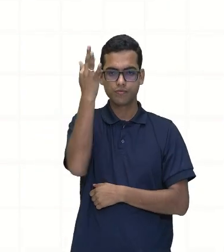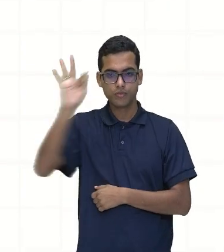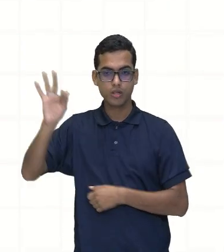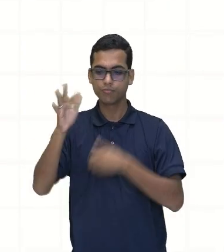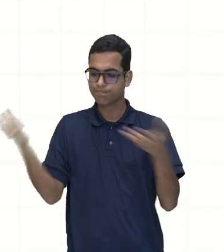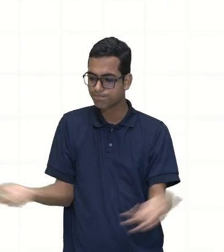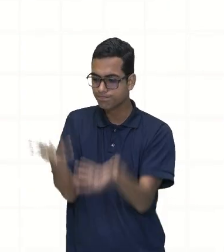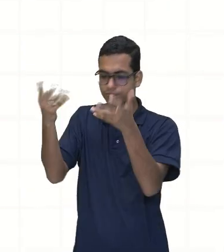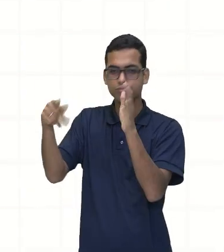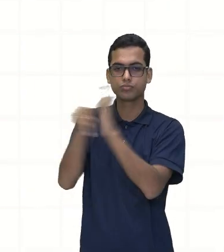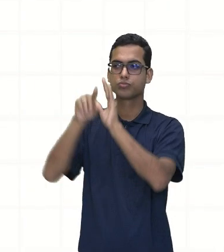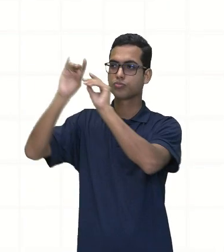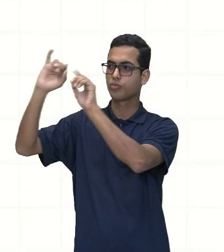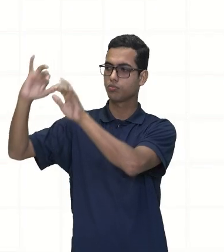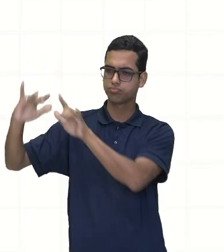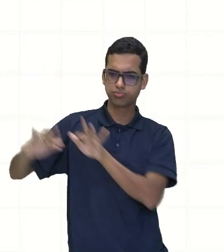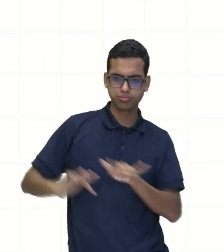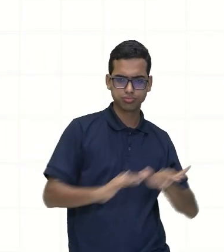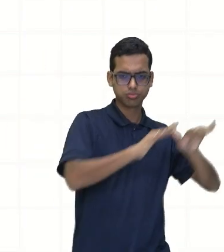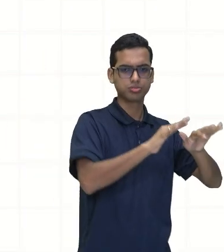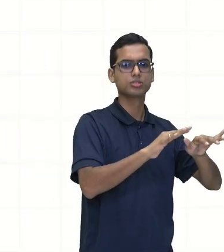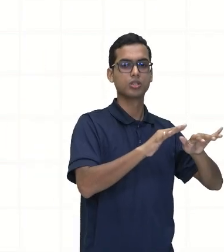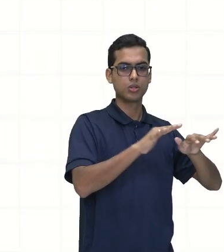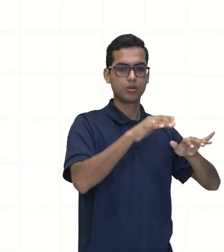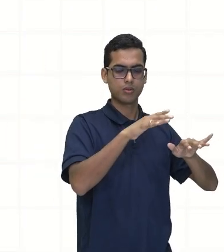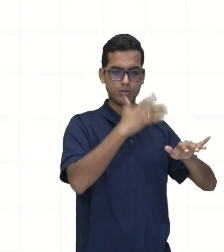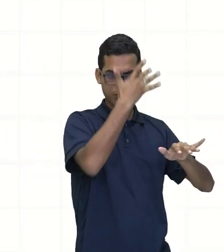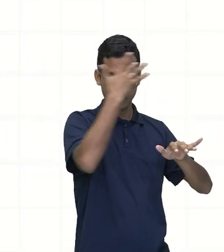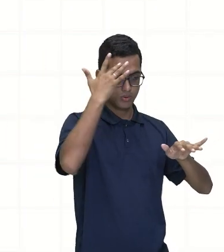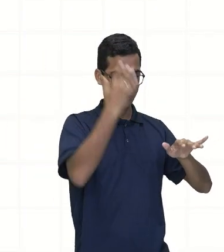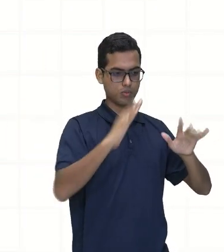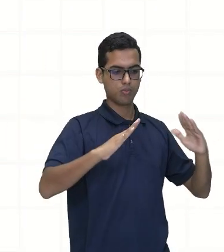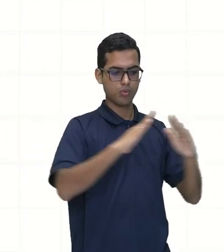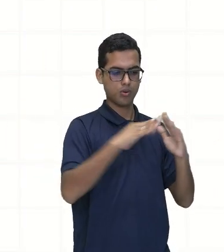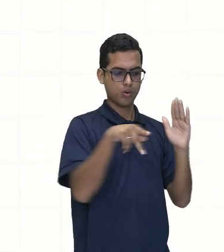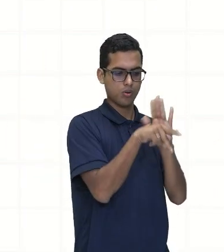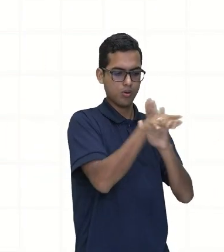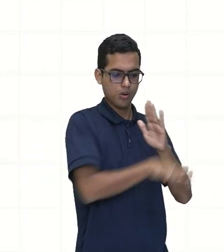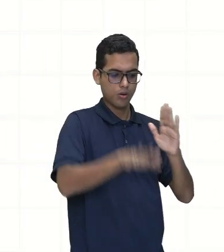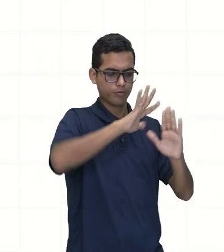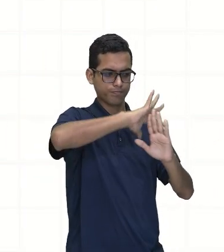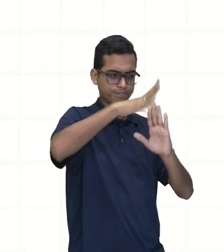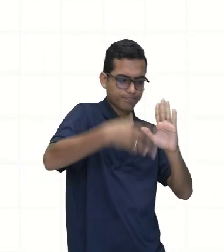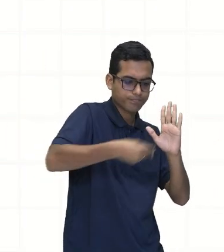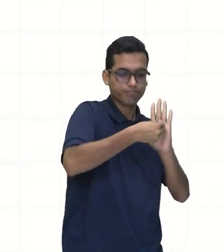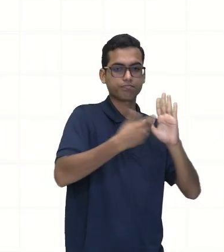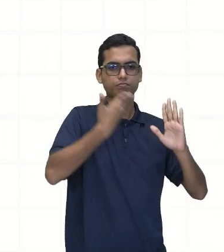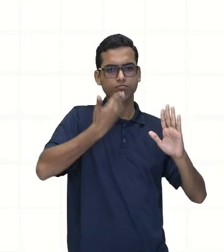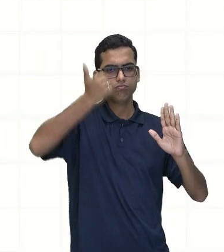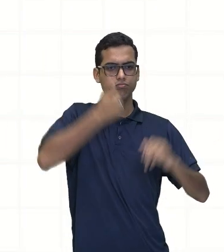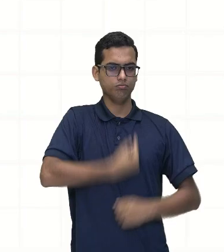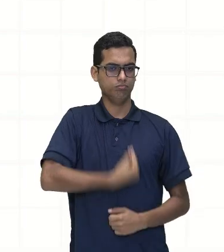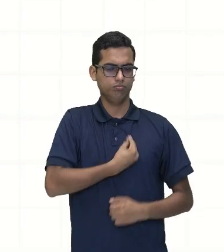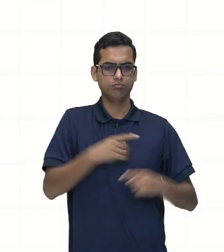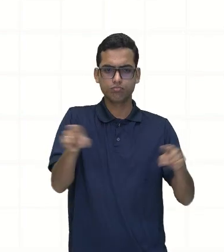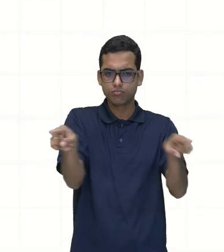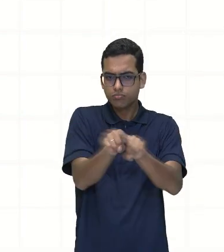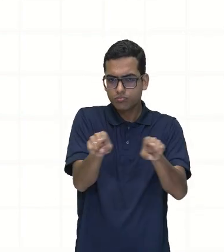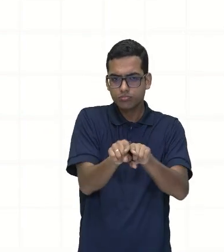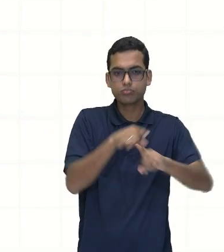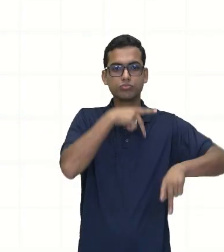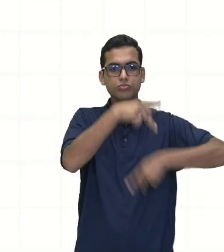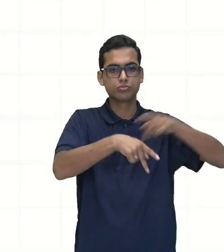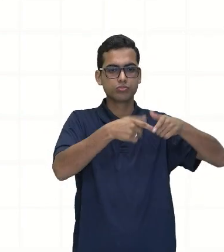para a Amazônia, visando o trabalho e melhores condições de vidas, né, e também a questão do povoamento dessa